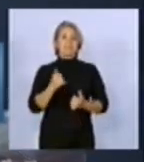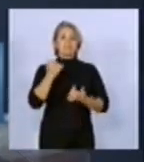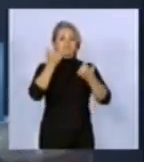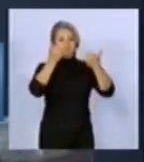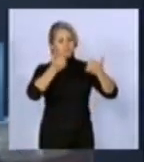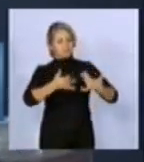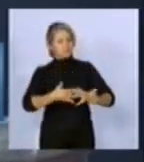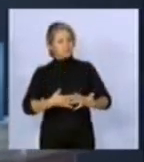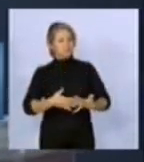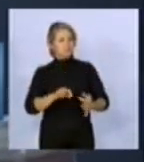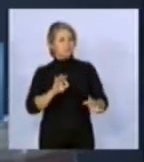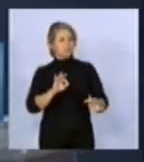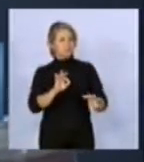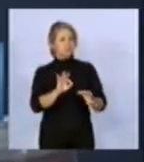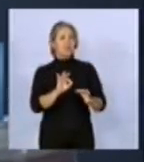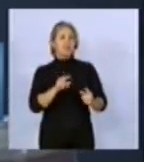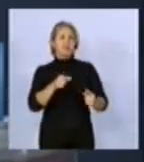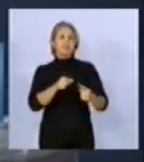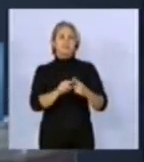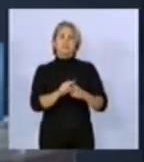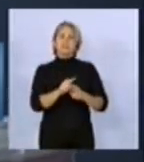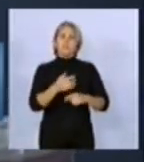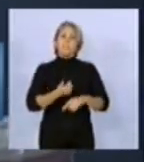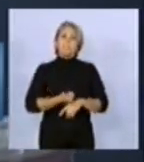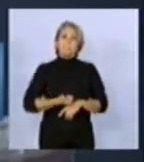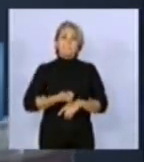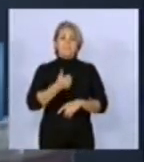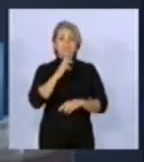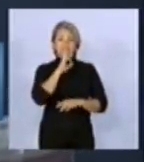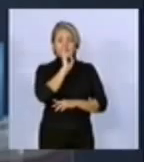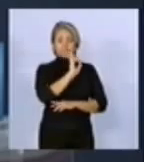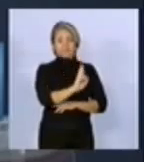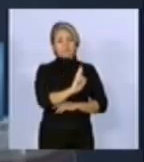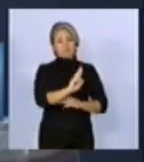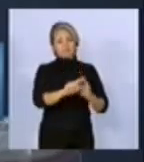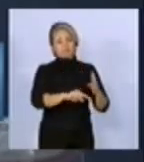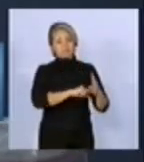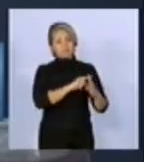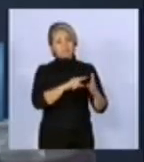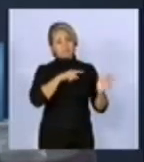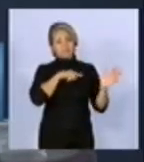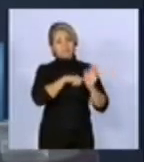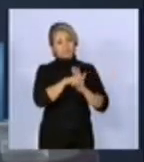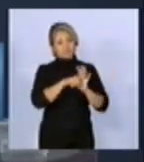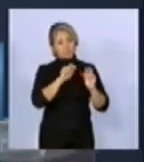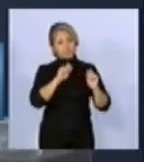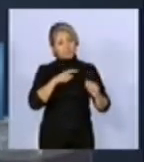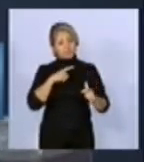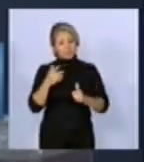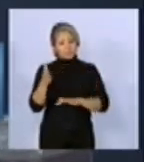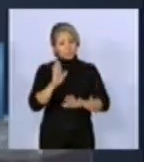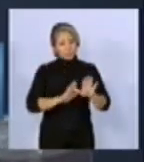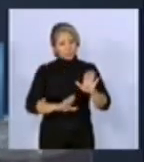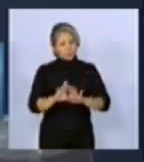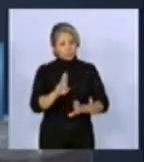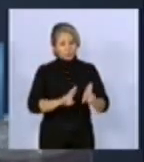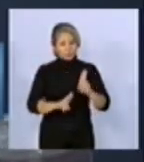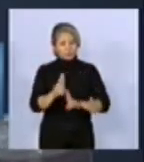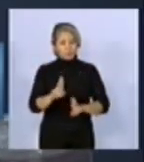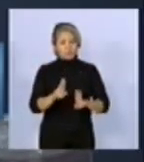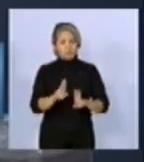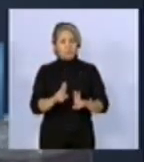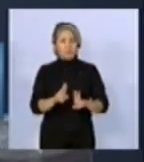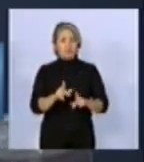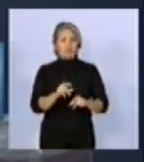específica o intuito aqui é responder uma das questões que tá é possível o manejo adequado do solo para que a máquina não elimine